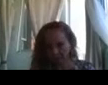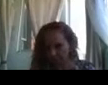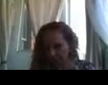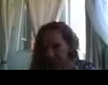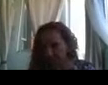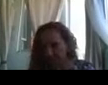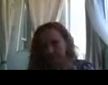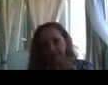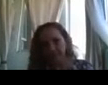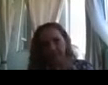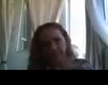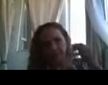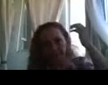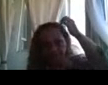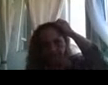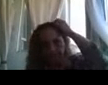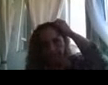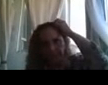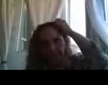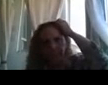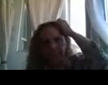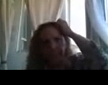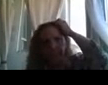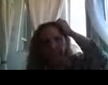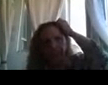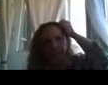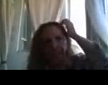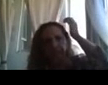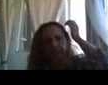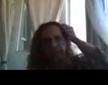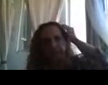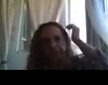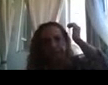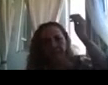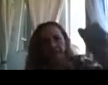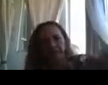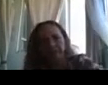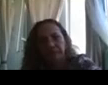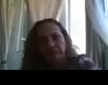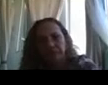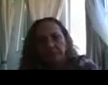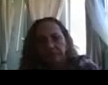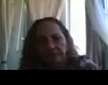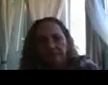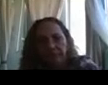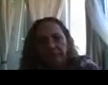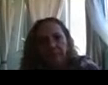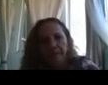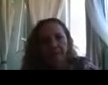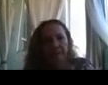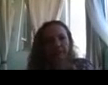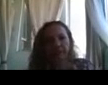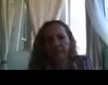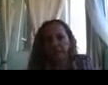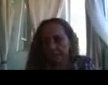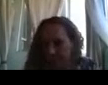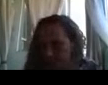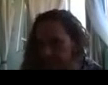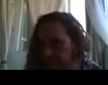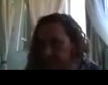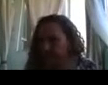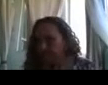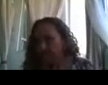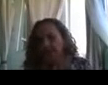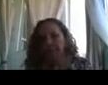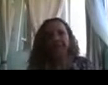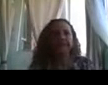ninguém, porque ela ajudou nesse movimento quando ela trabalhou no projeto BID. Então, eu vou falar de outras variáveis aqui com